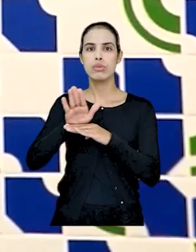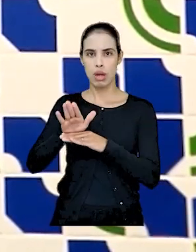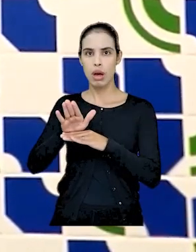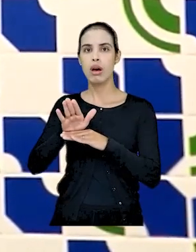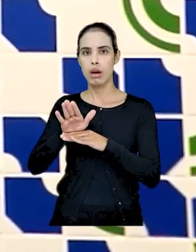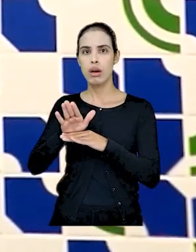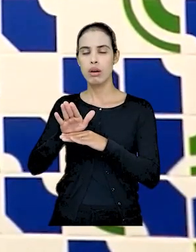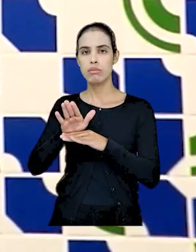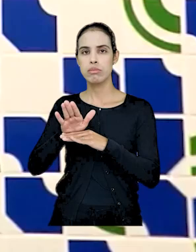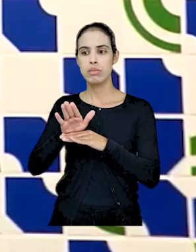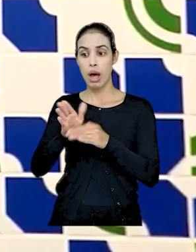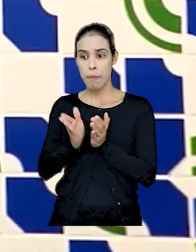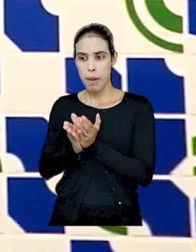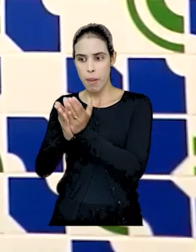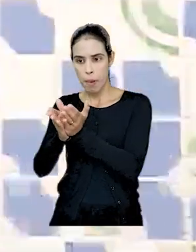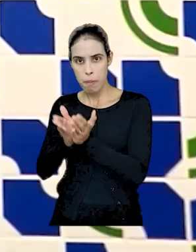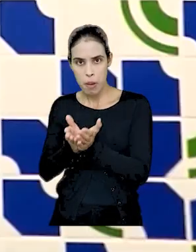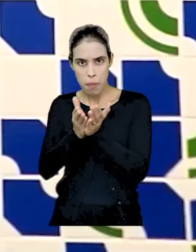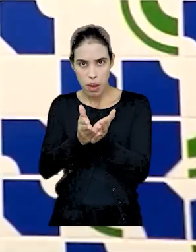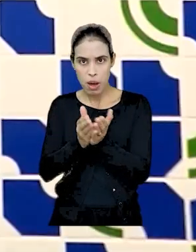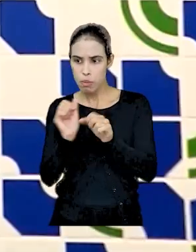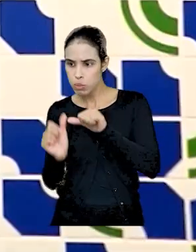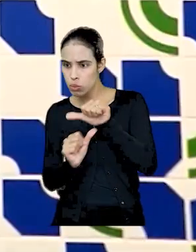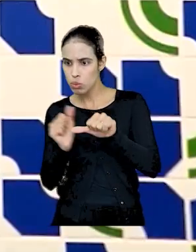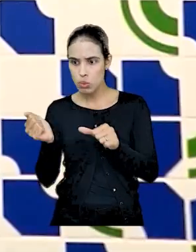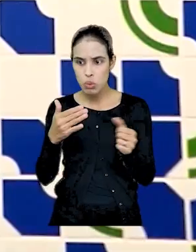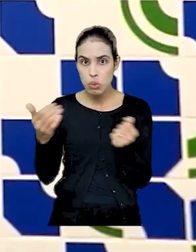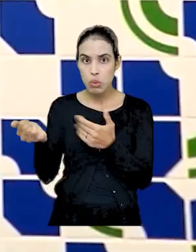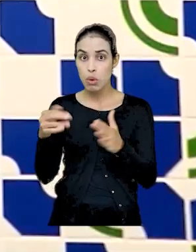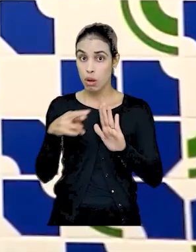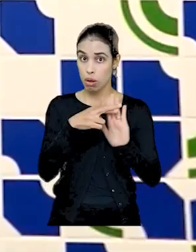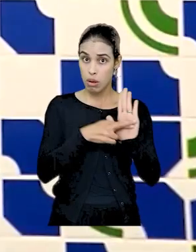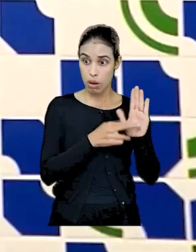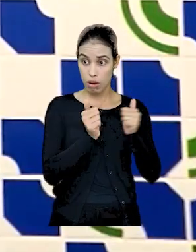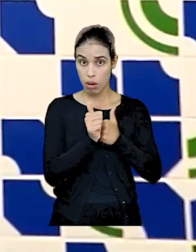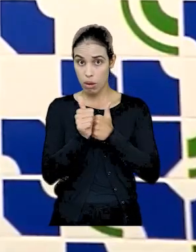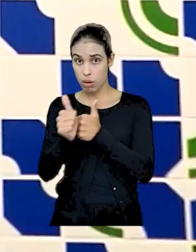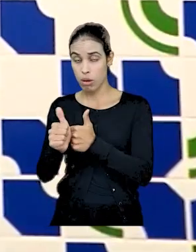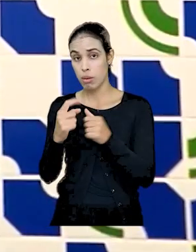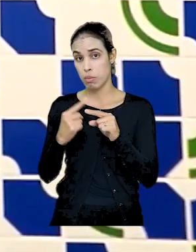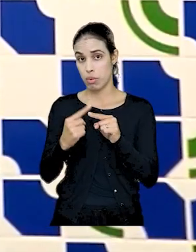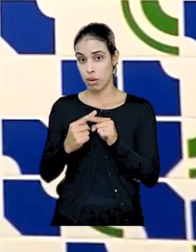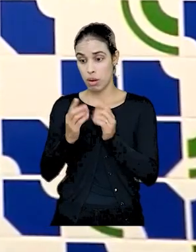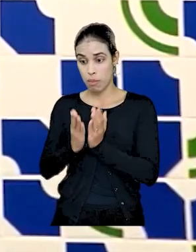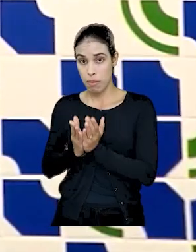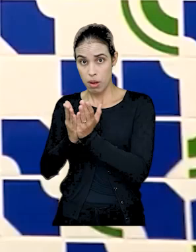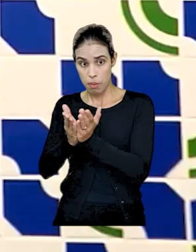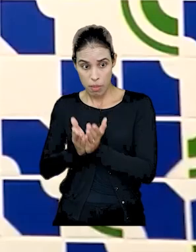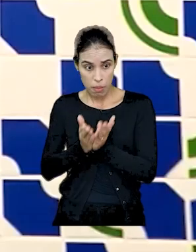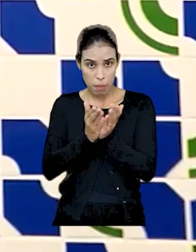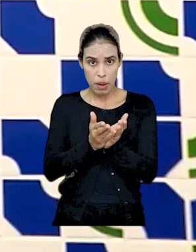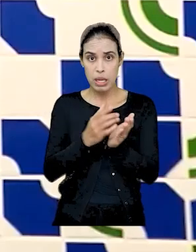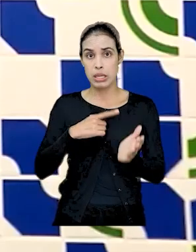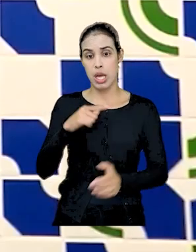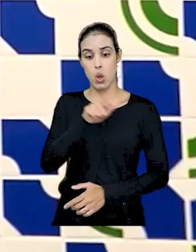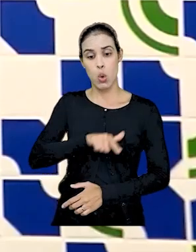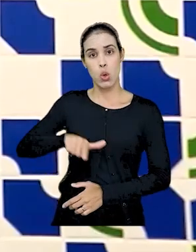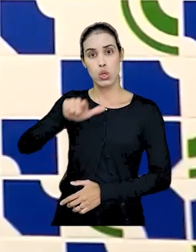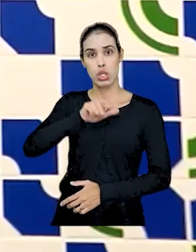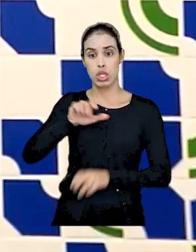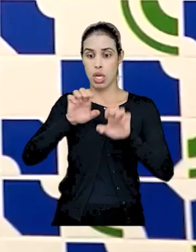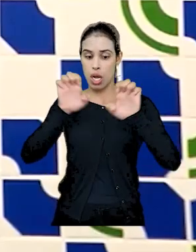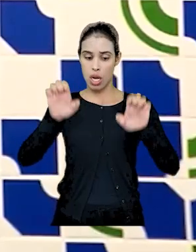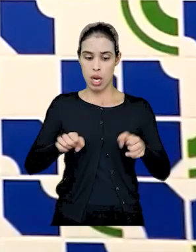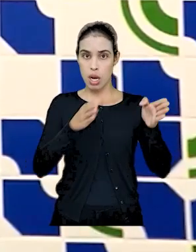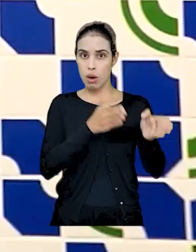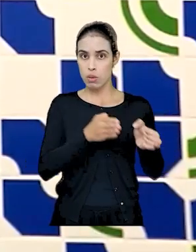modernização da legislação portuária brasileira é preciso entender que o setor portuário compõe uma cadeia de de infraestrutura